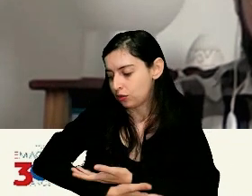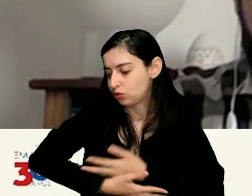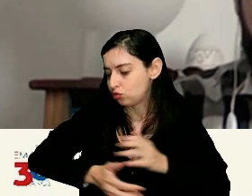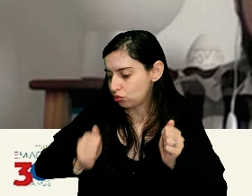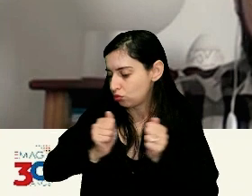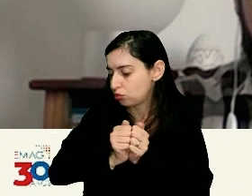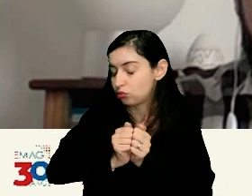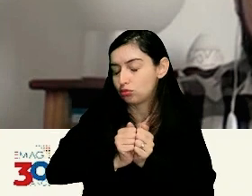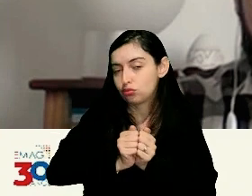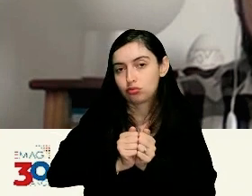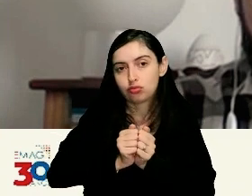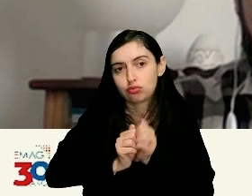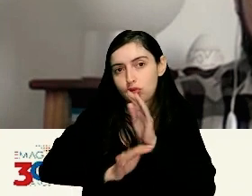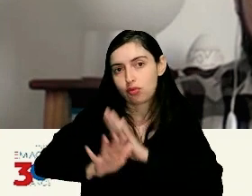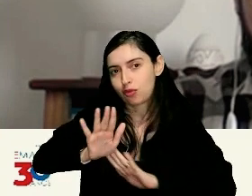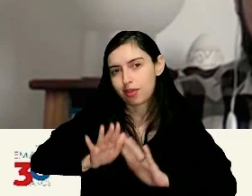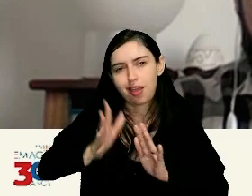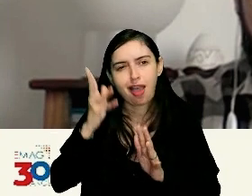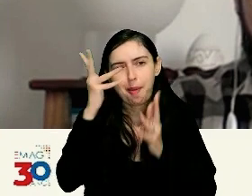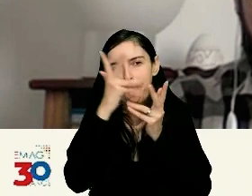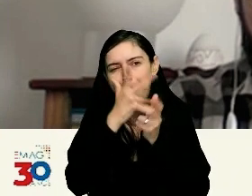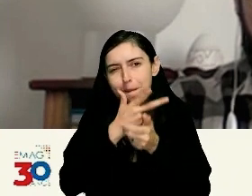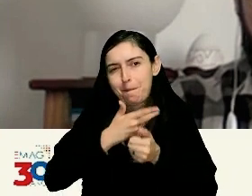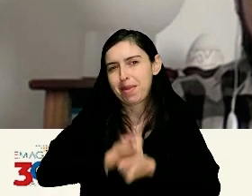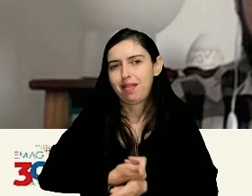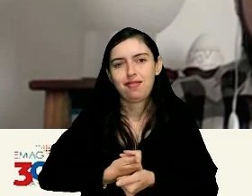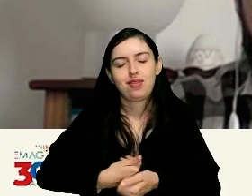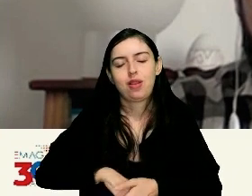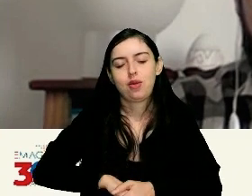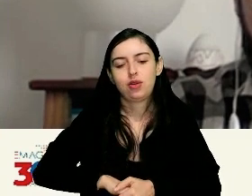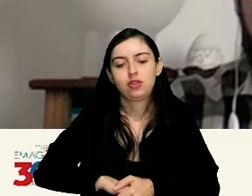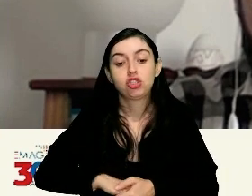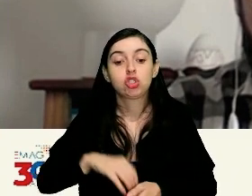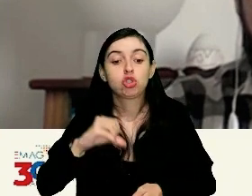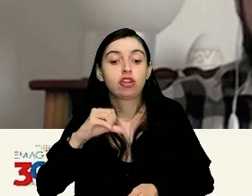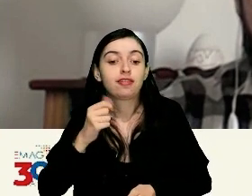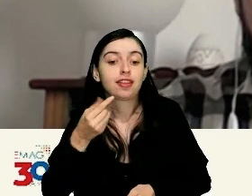coisa maravilhosa, né? E em 93